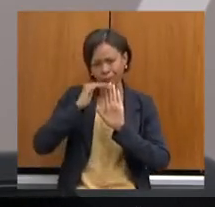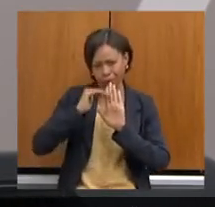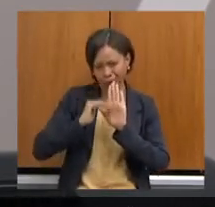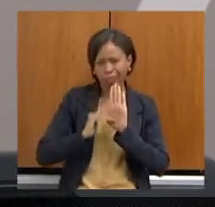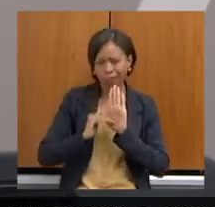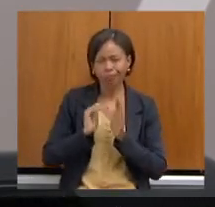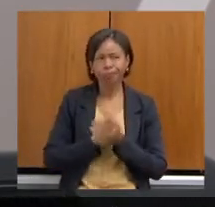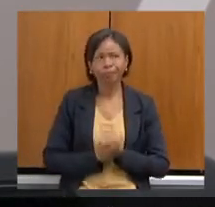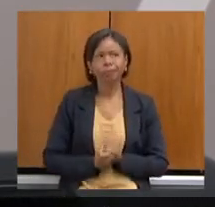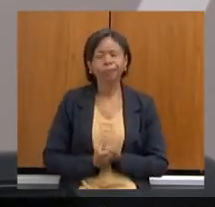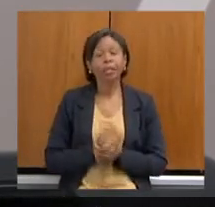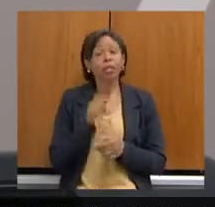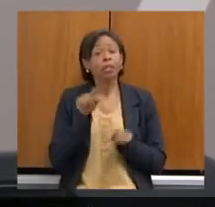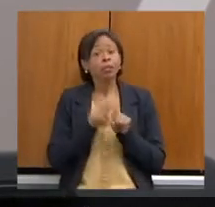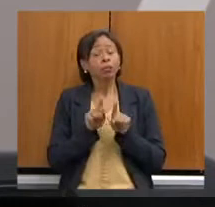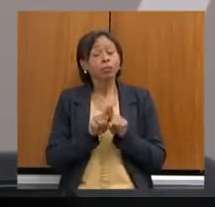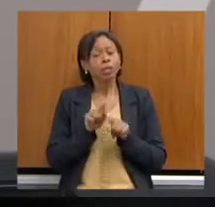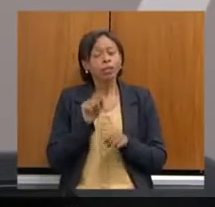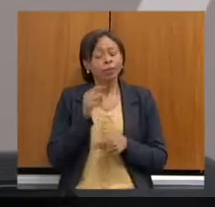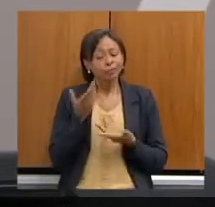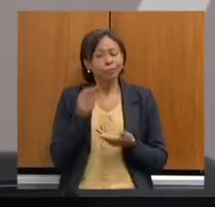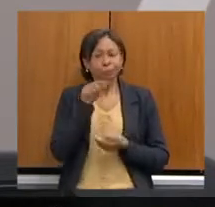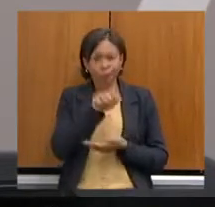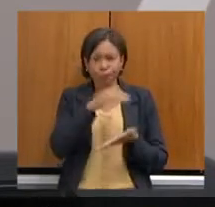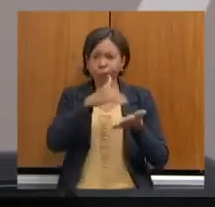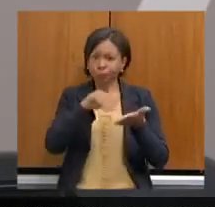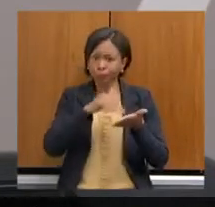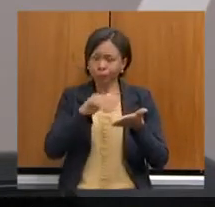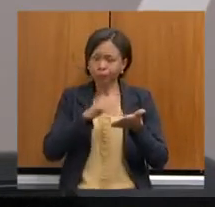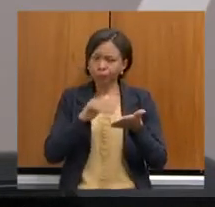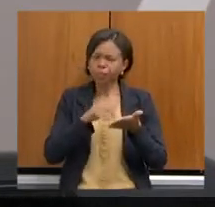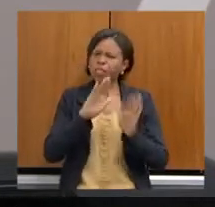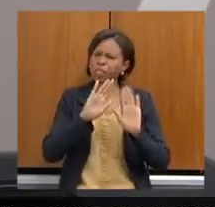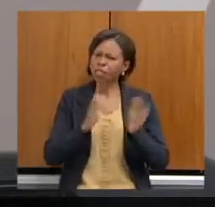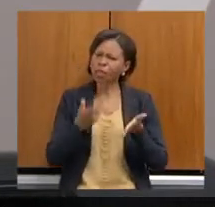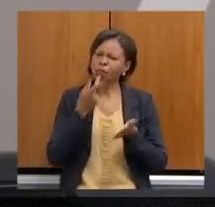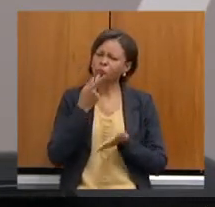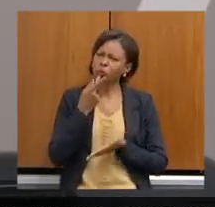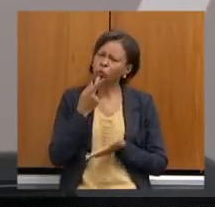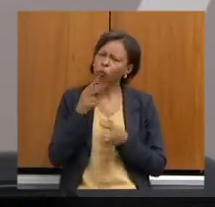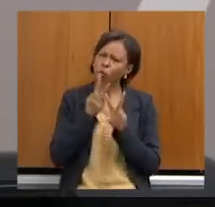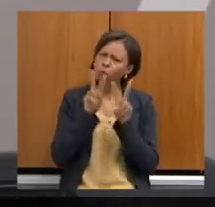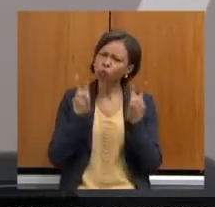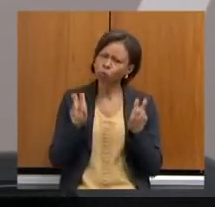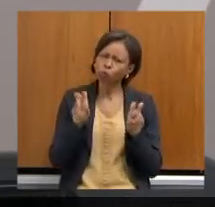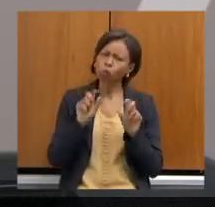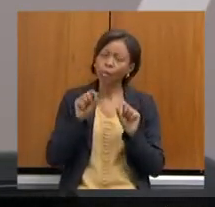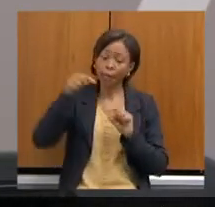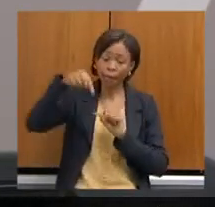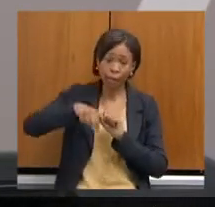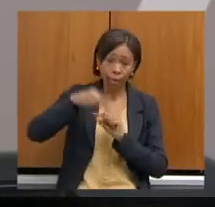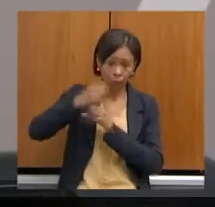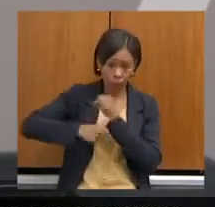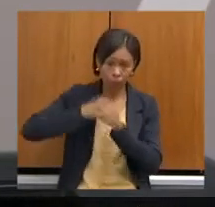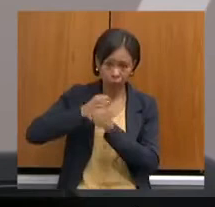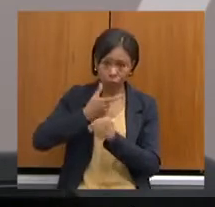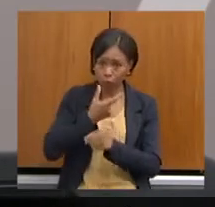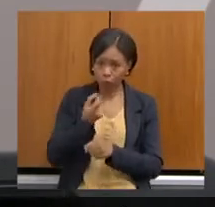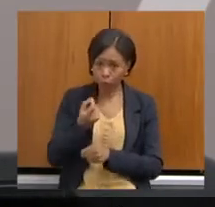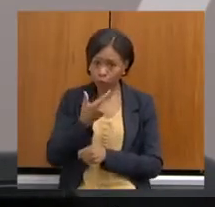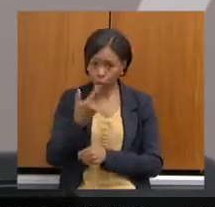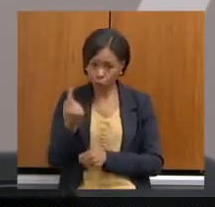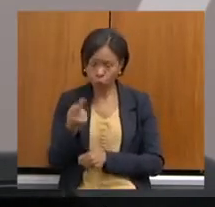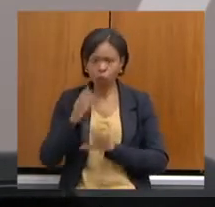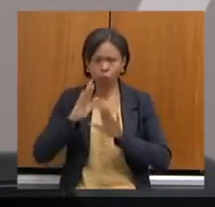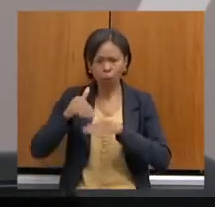falar com a senhora que quando a senhora for colocou aí que já tiver teve desse ano mais de 20